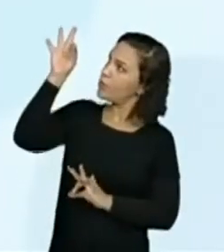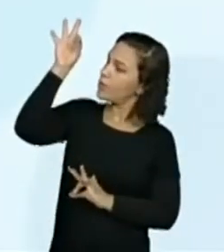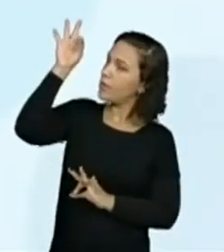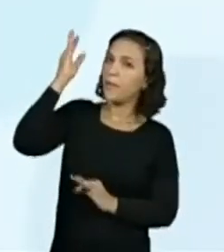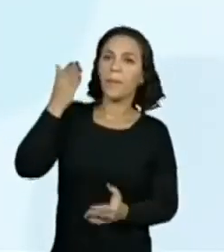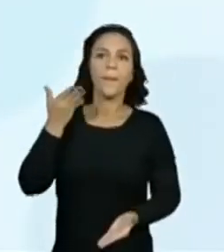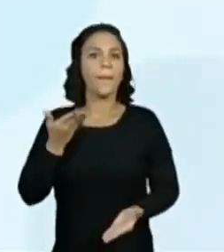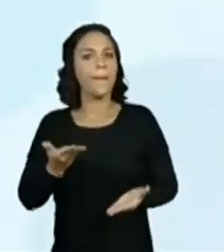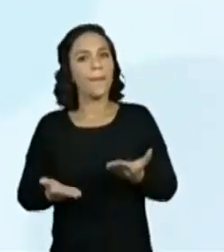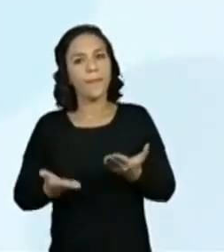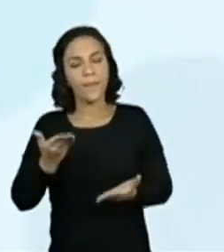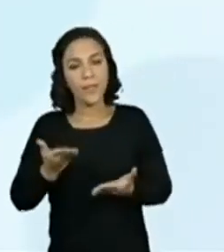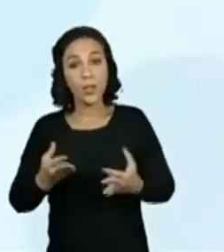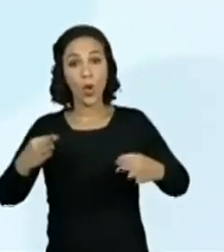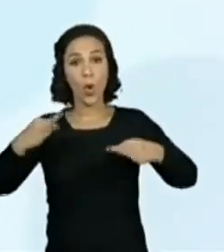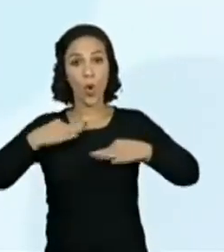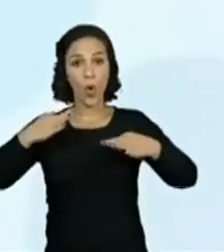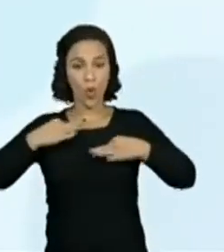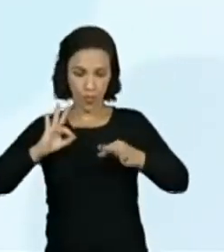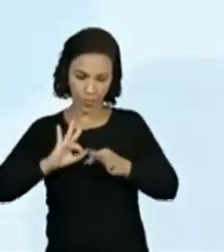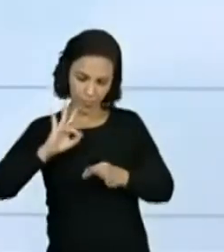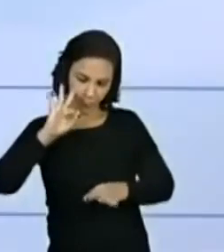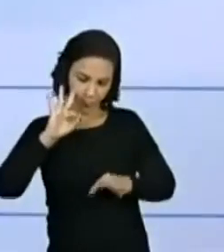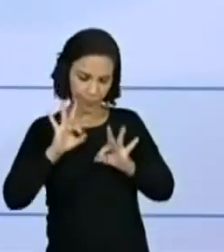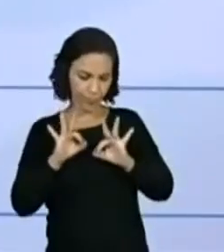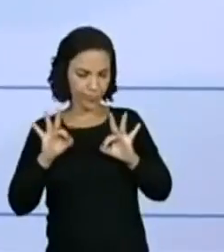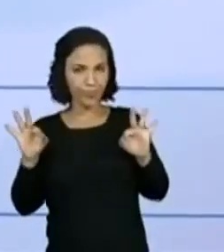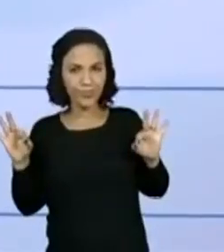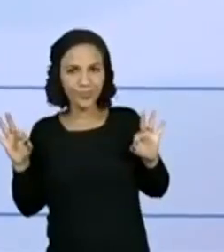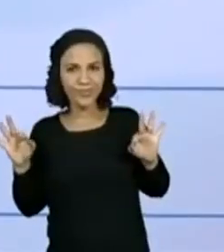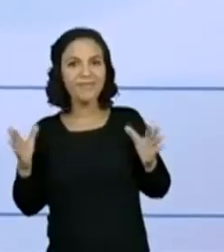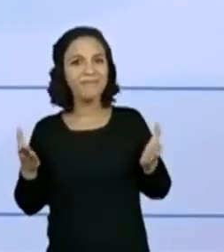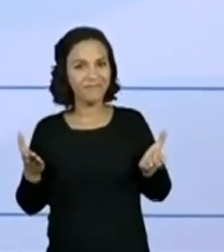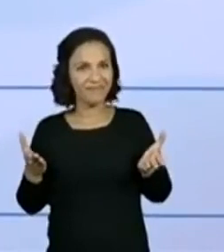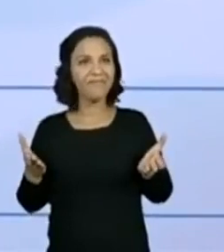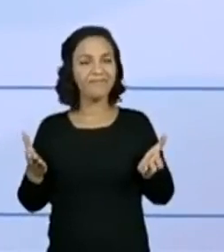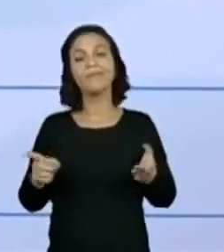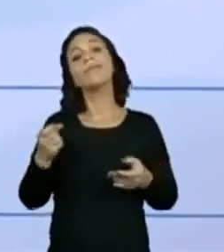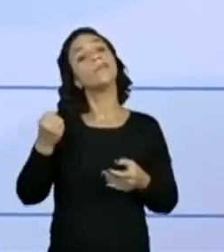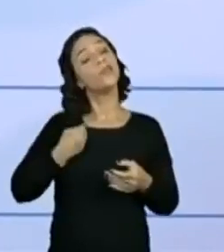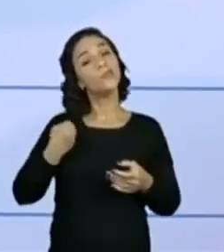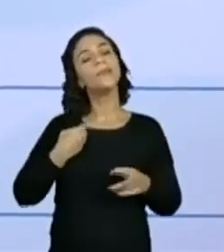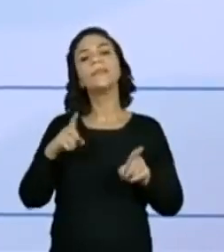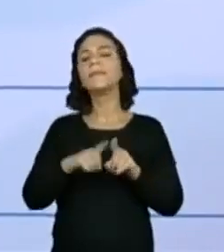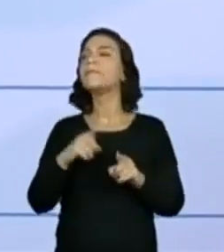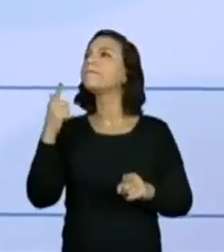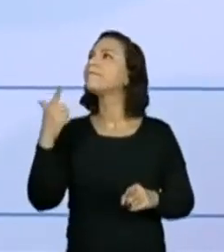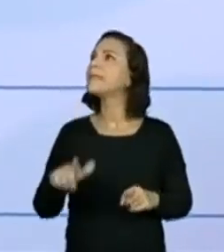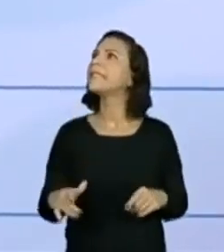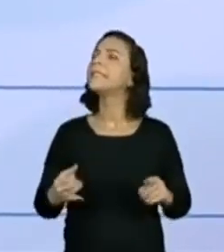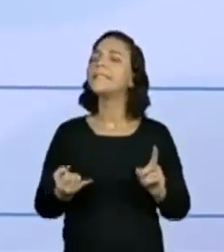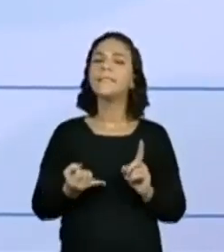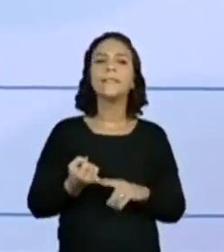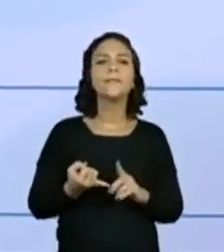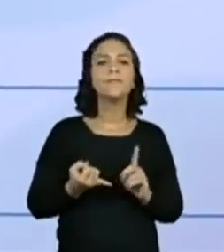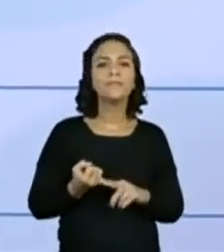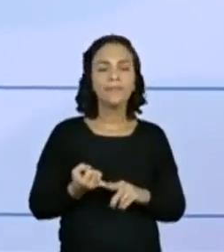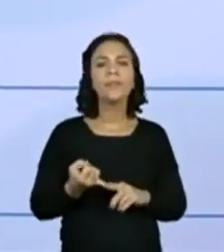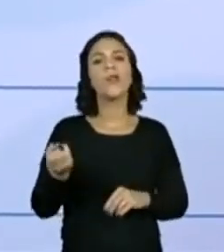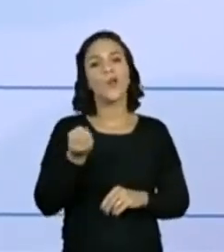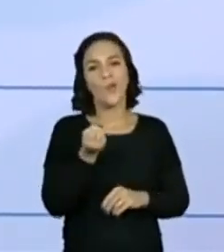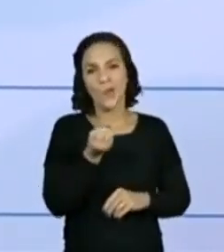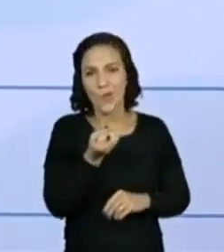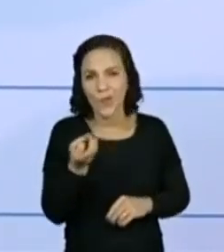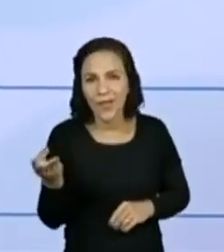peso, A comprimento, não é? Temos mais algumas funções aí dos números. Além de quantificar,